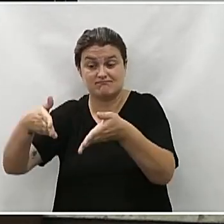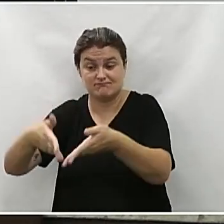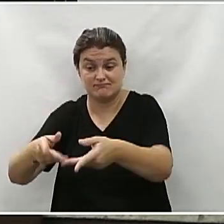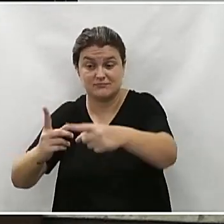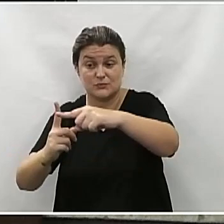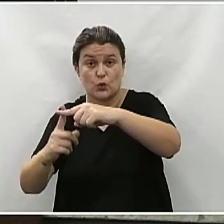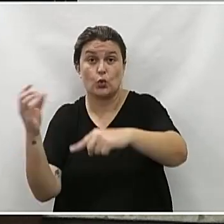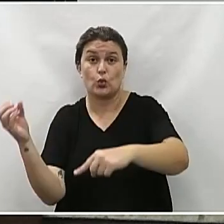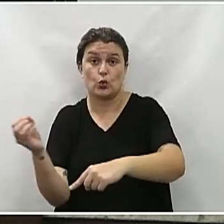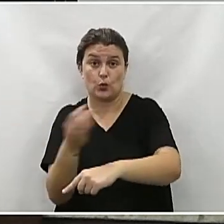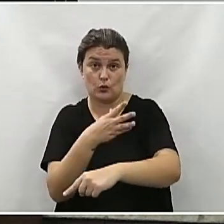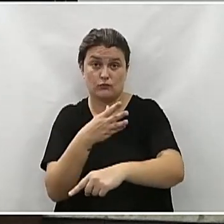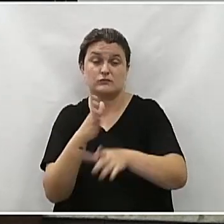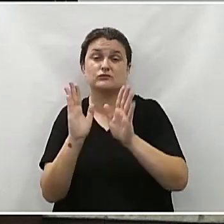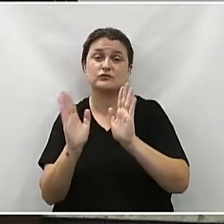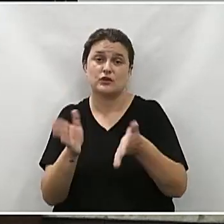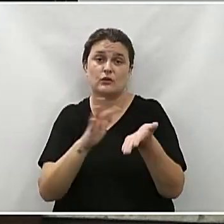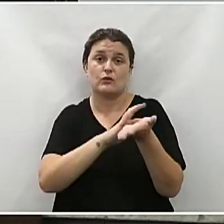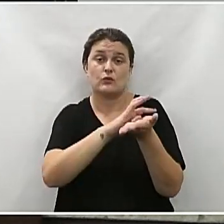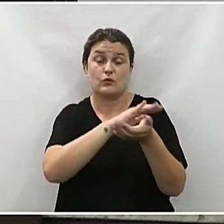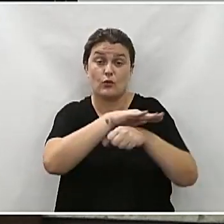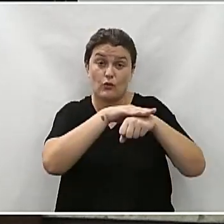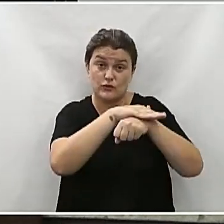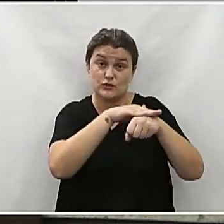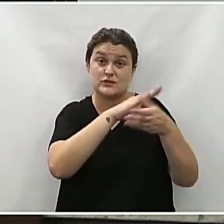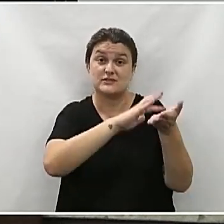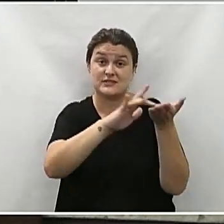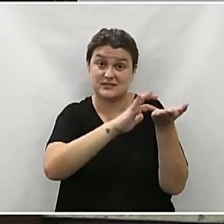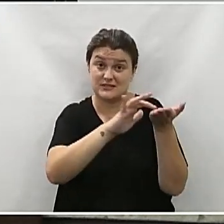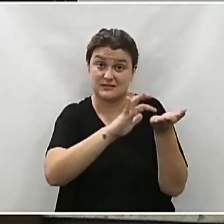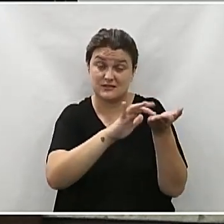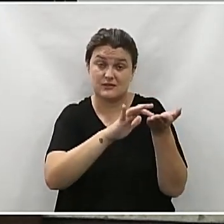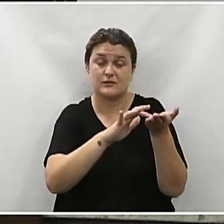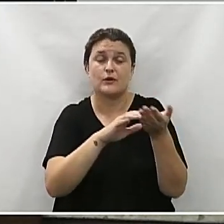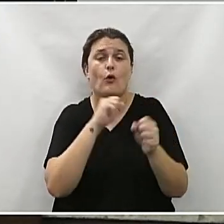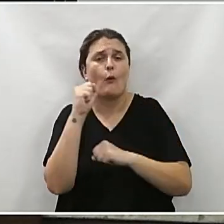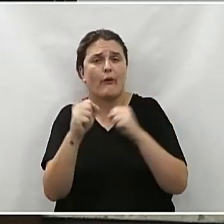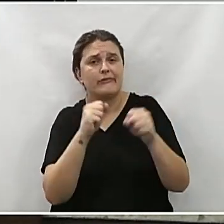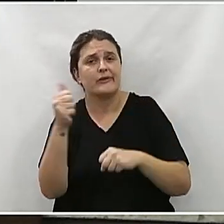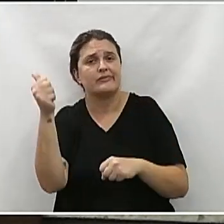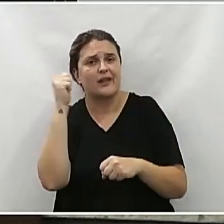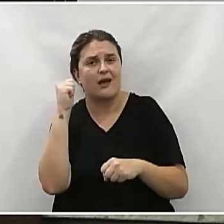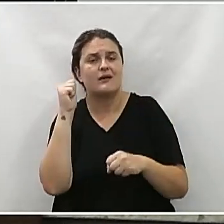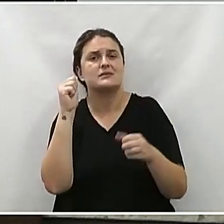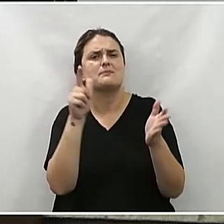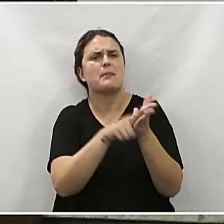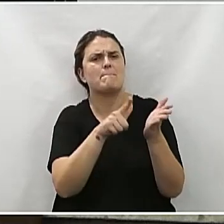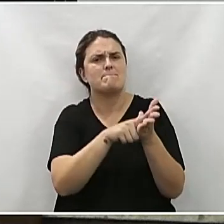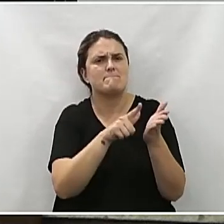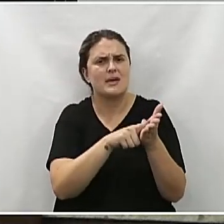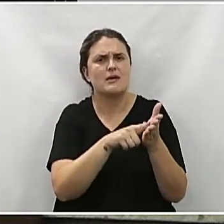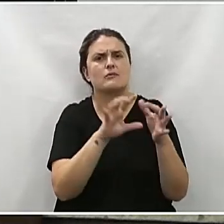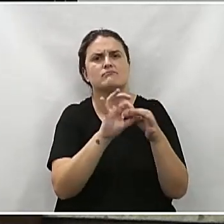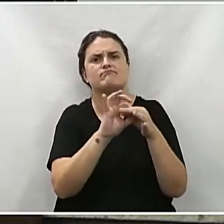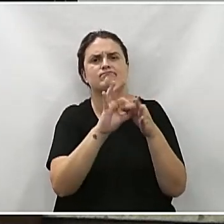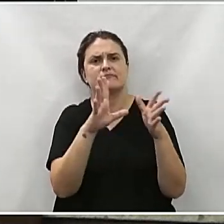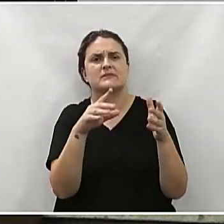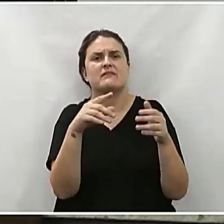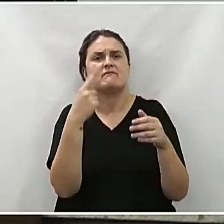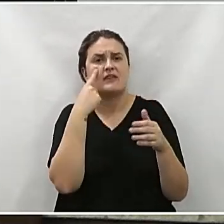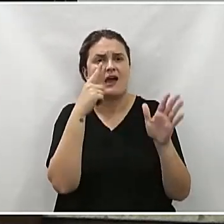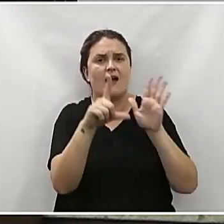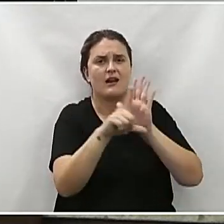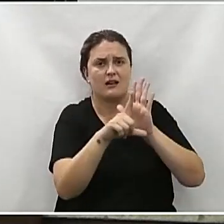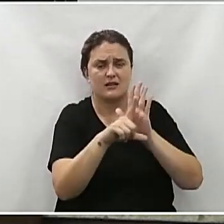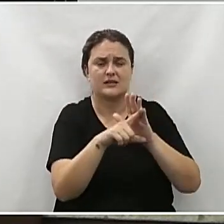falando com o secretário eles estão correndo atrás vendo toda a legalidade